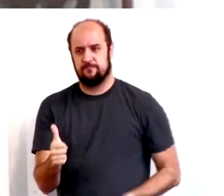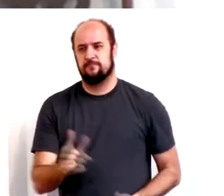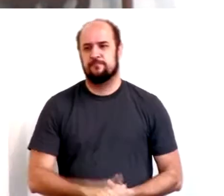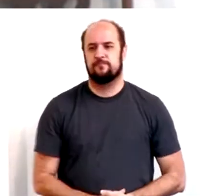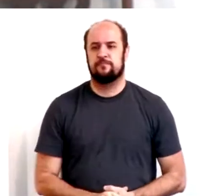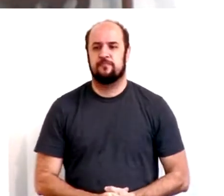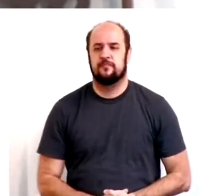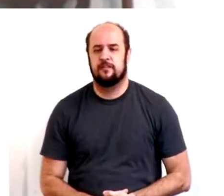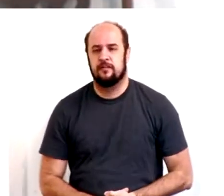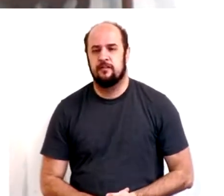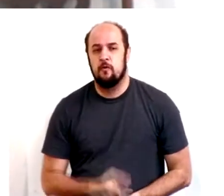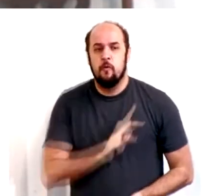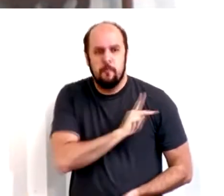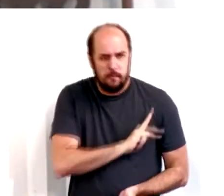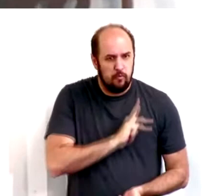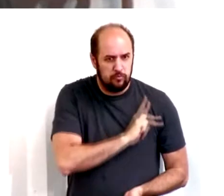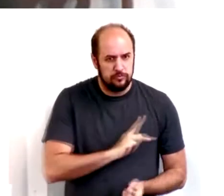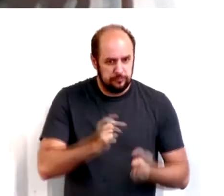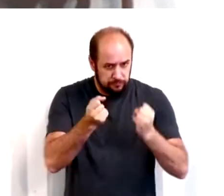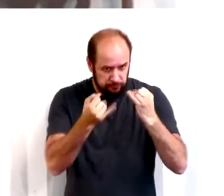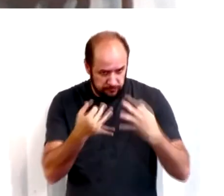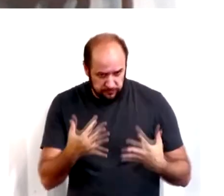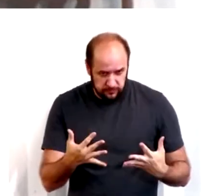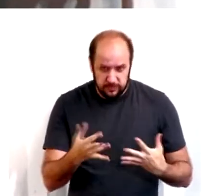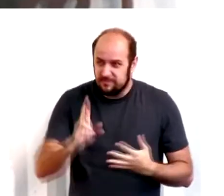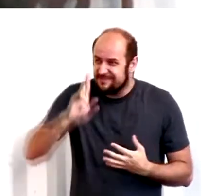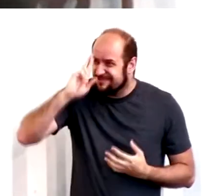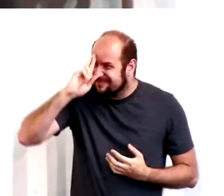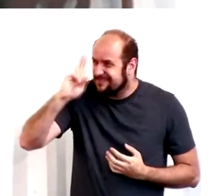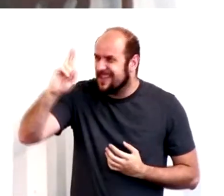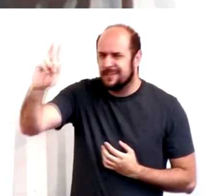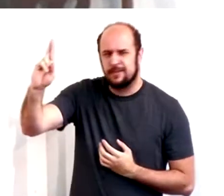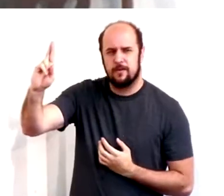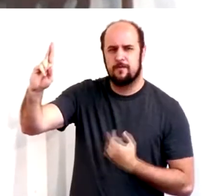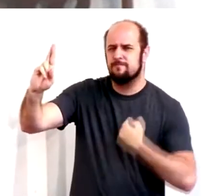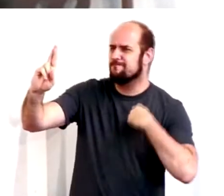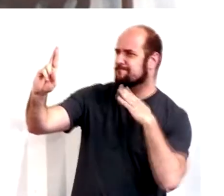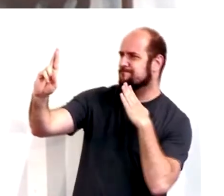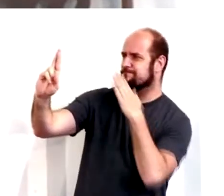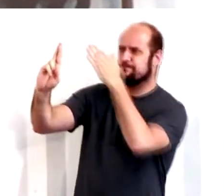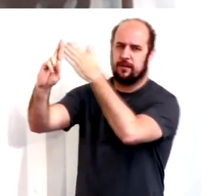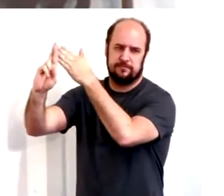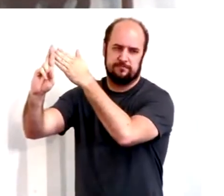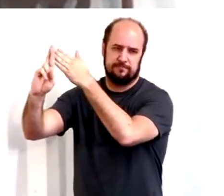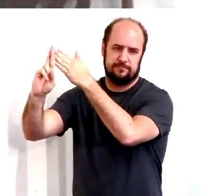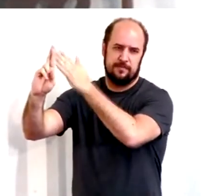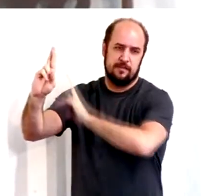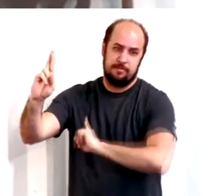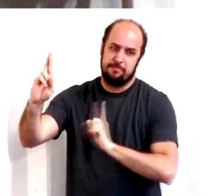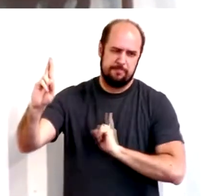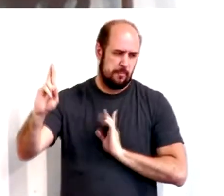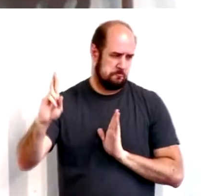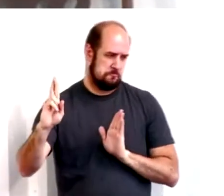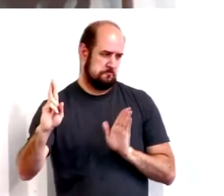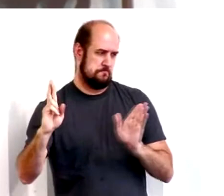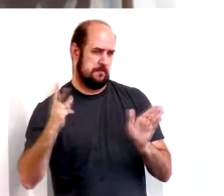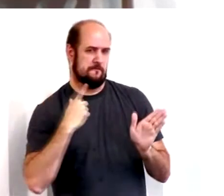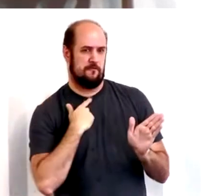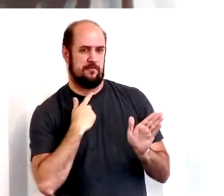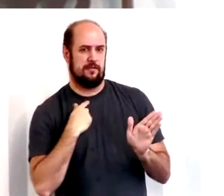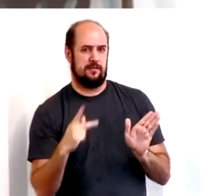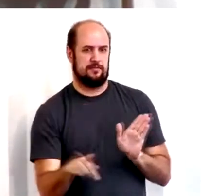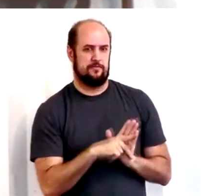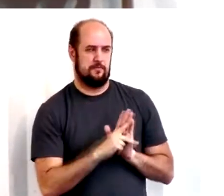19. Paulo entende que é no Senhor que Ele vai enviar, e não de acordo com a